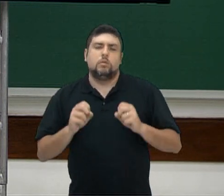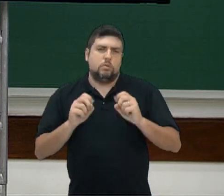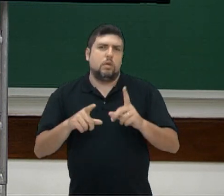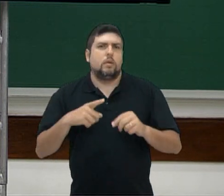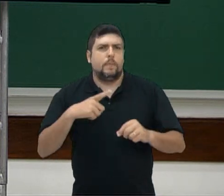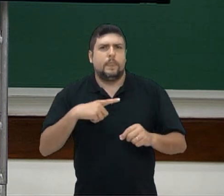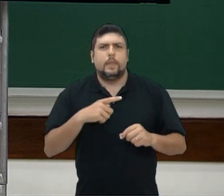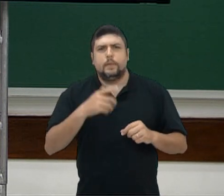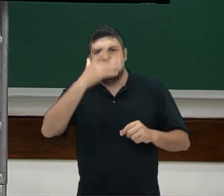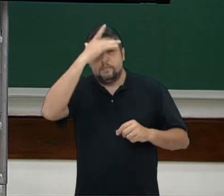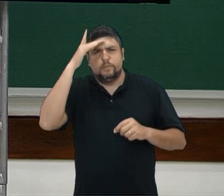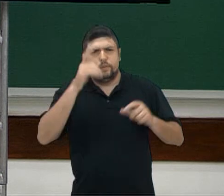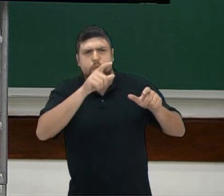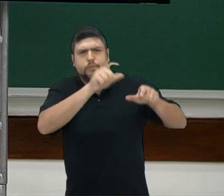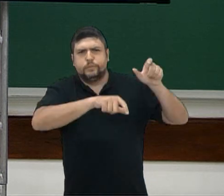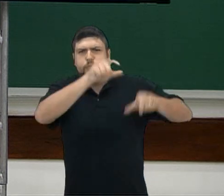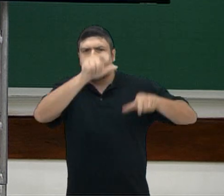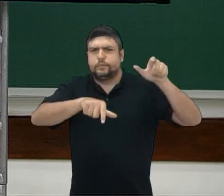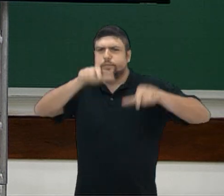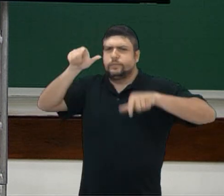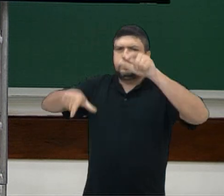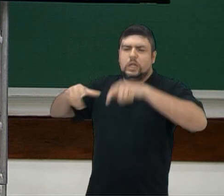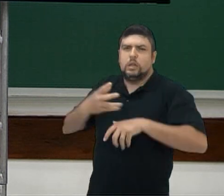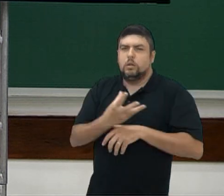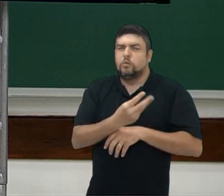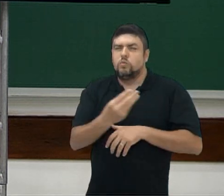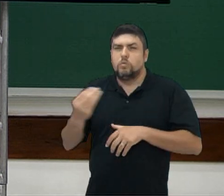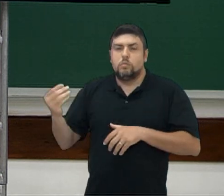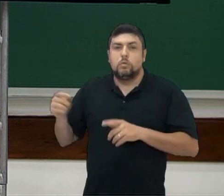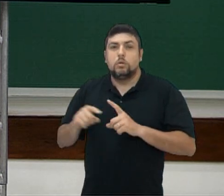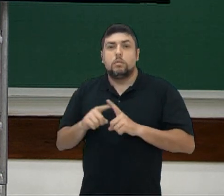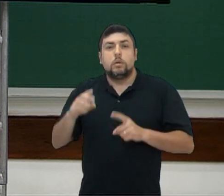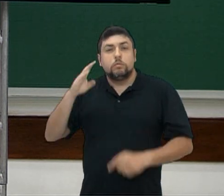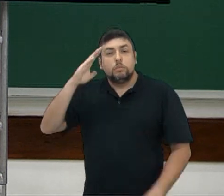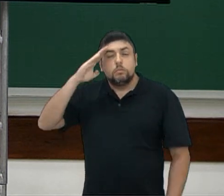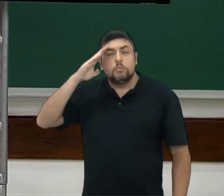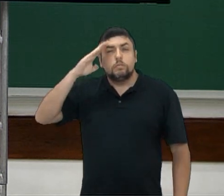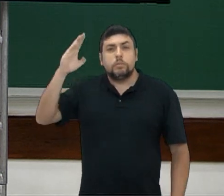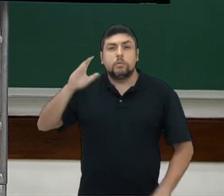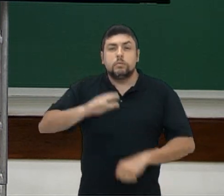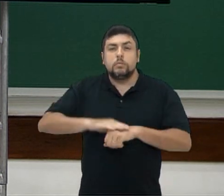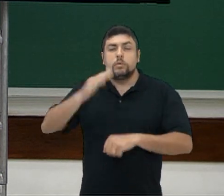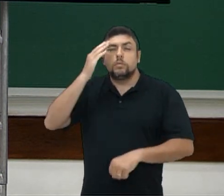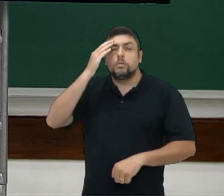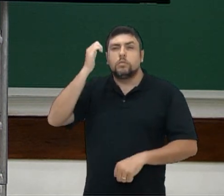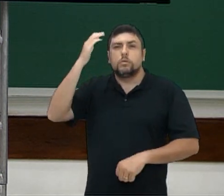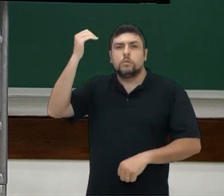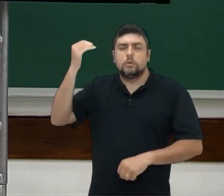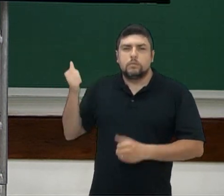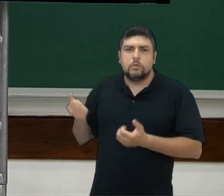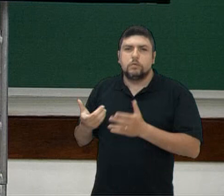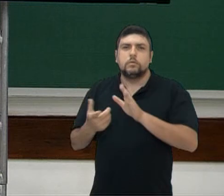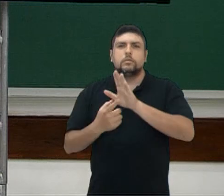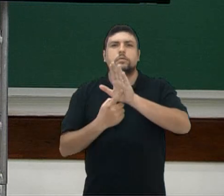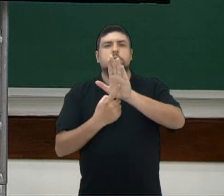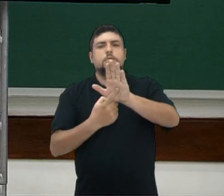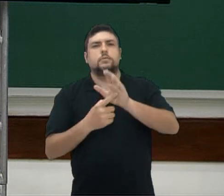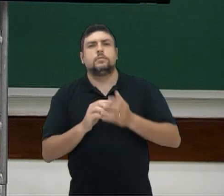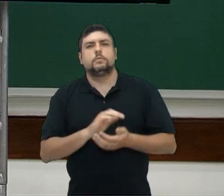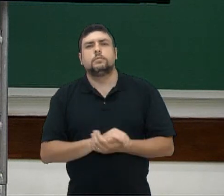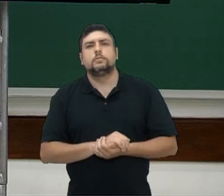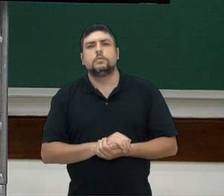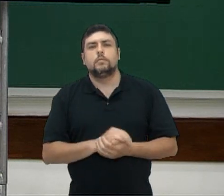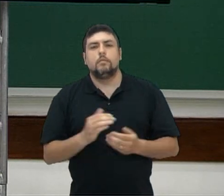tiveram diversas contribuições, mas eu acabei focando nos principais para trabalhar com vocês. Então, o que eu quis